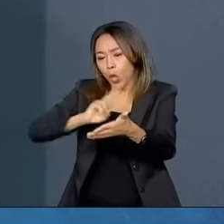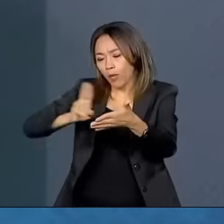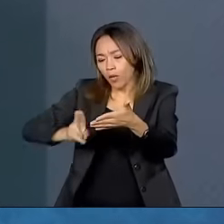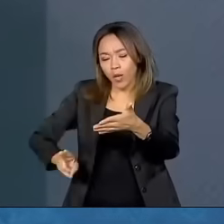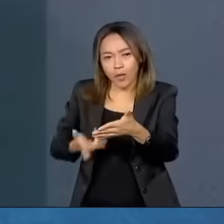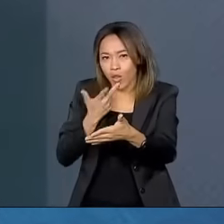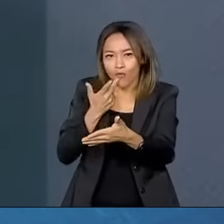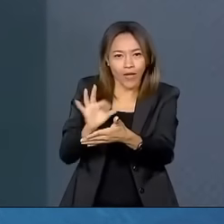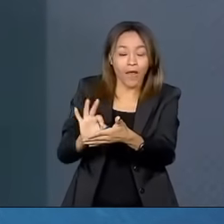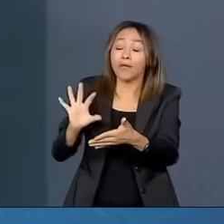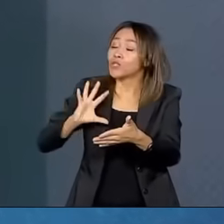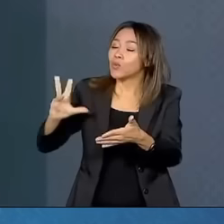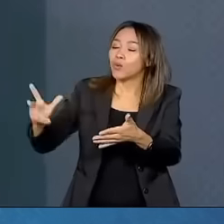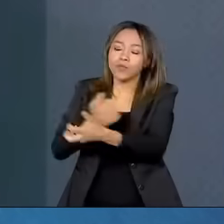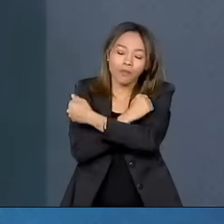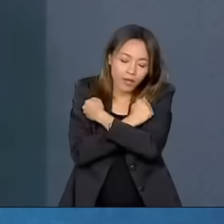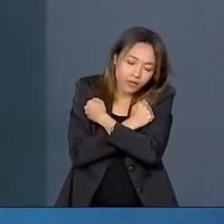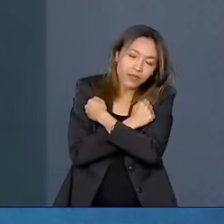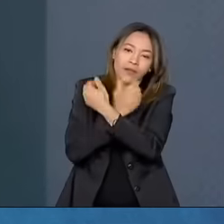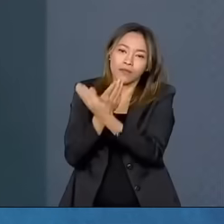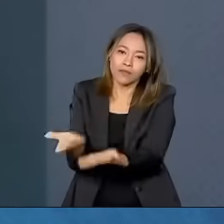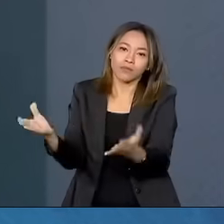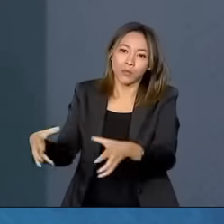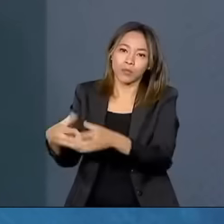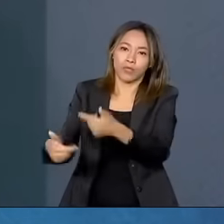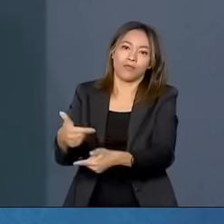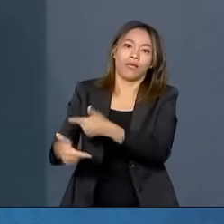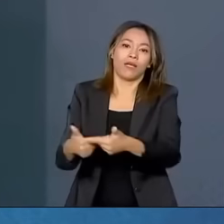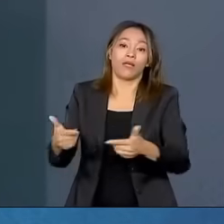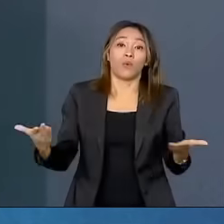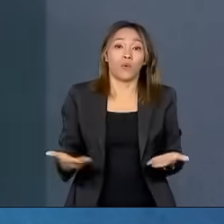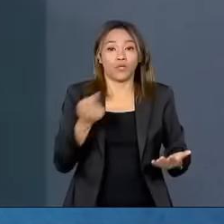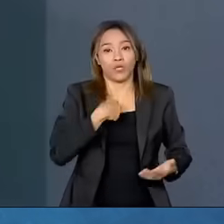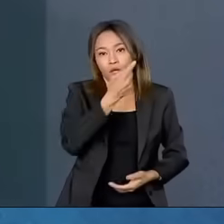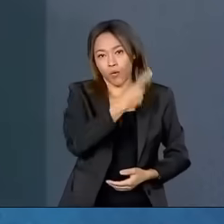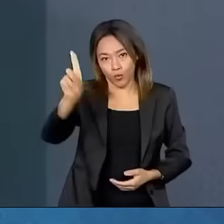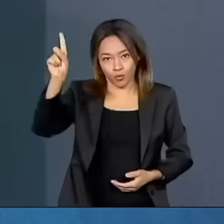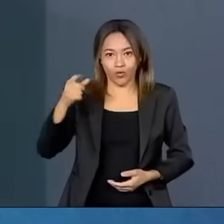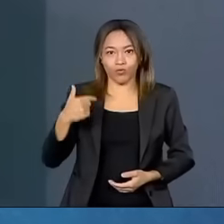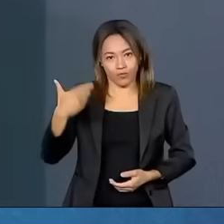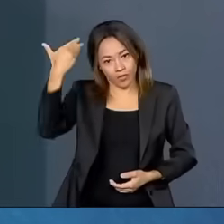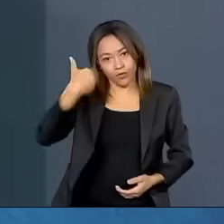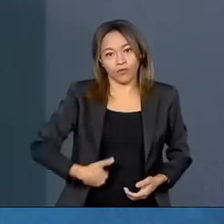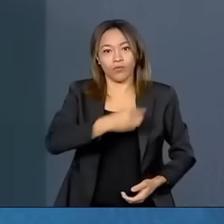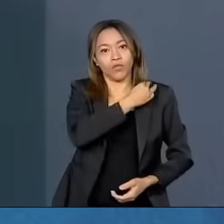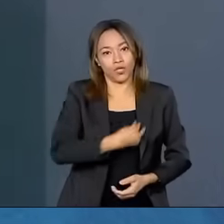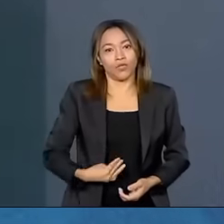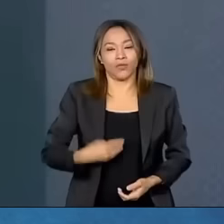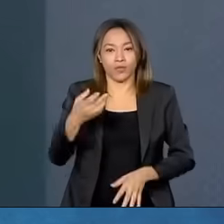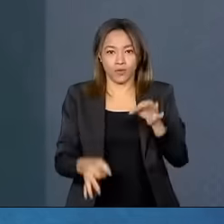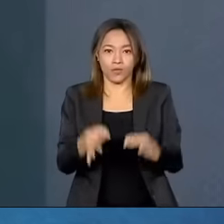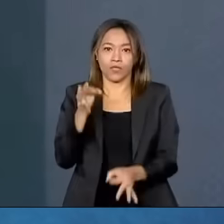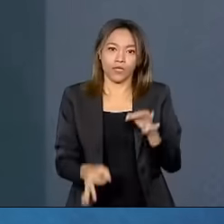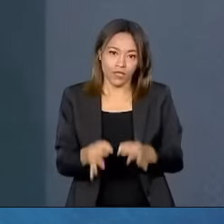Lewandowski assume no cargo. Dino fica como senador pelo Maranhão até a posse no Supremo, marcada para a segunda quinzena de